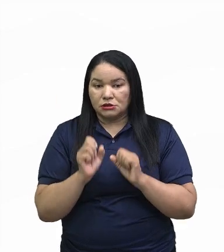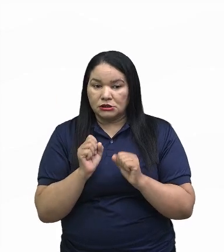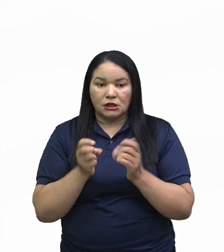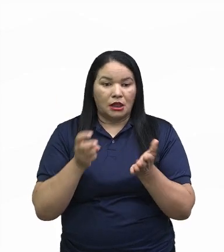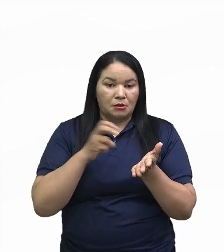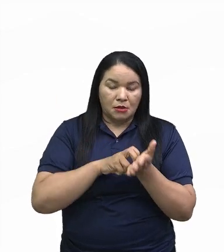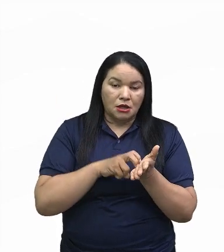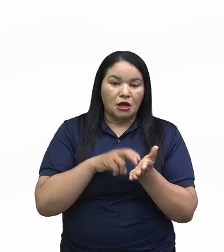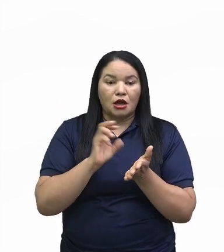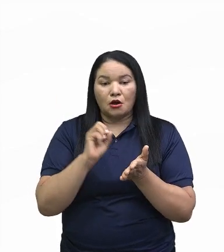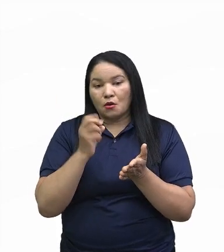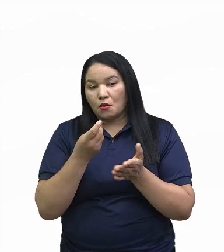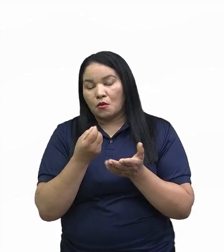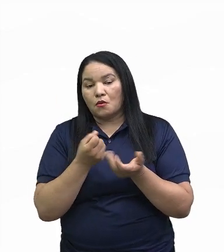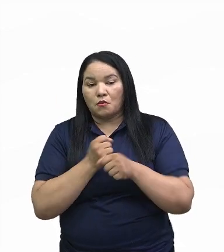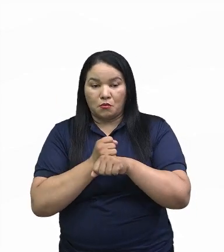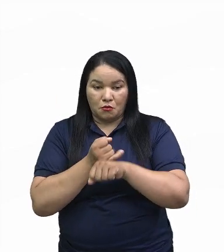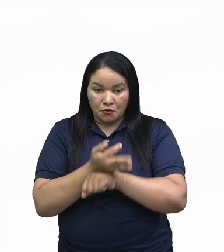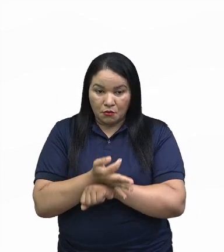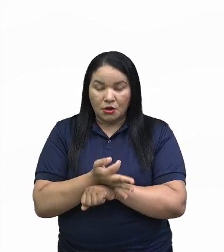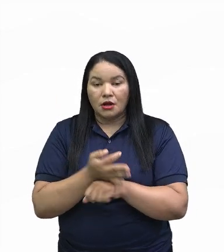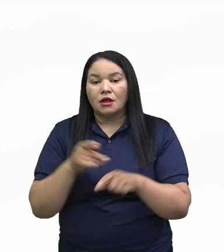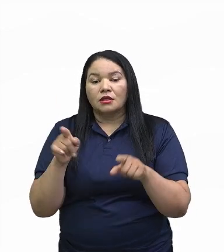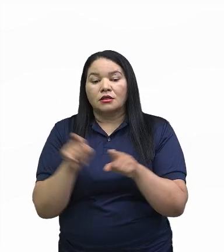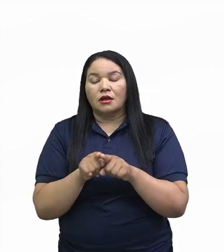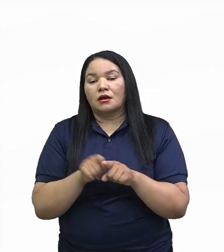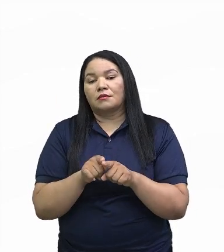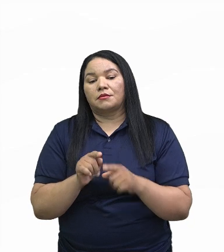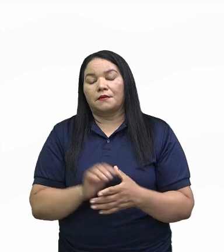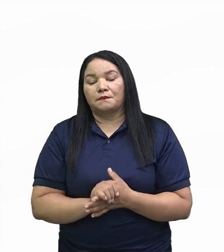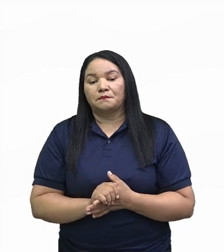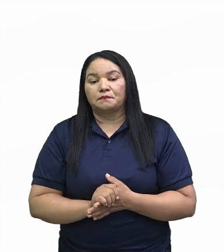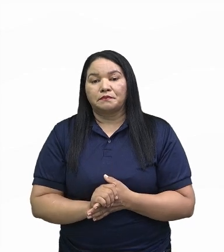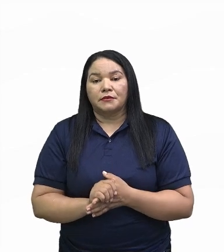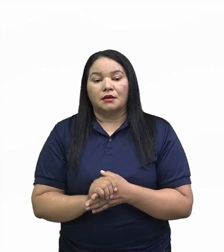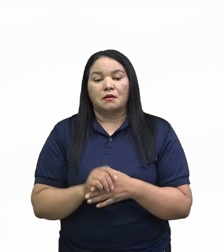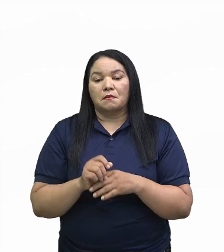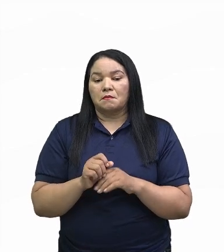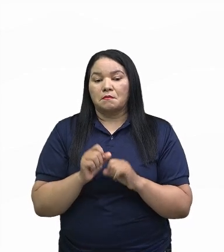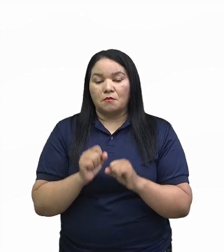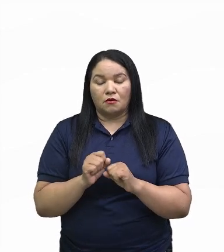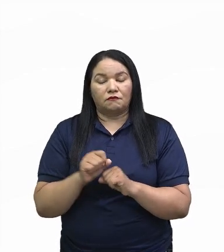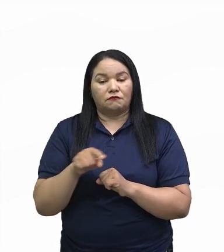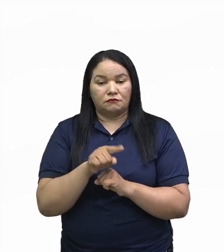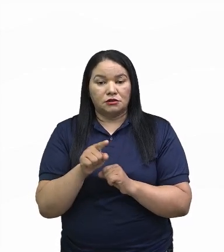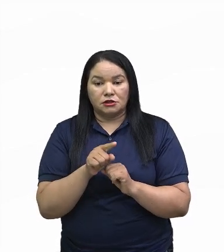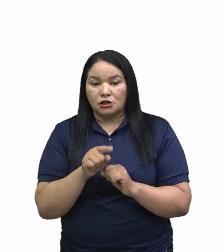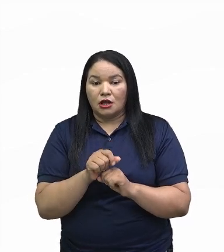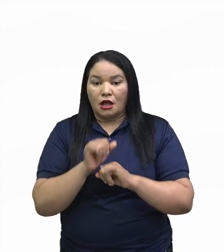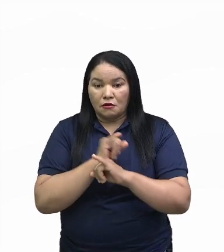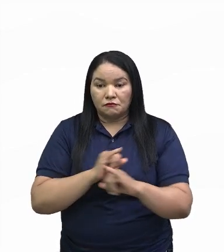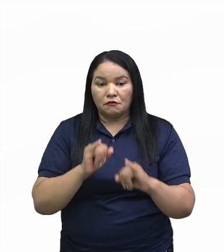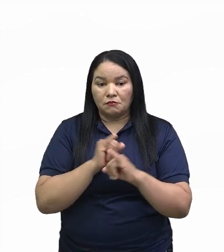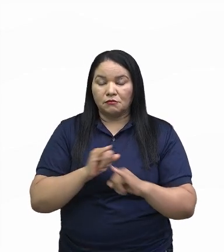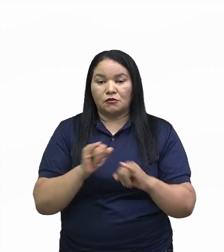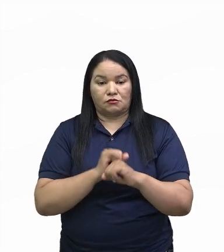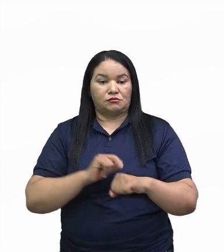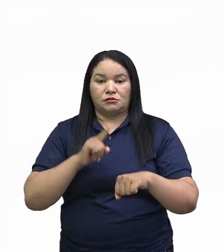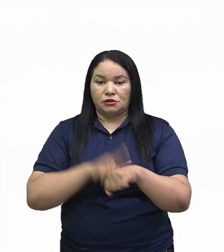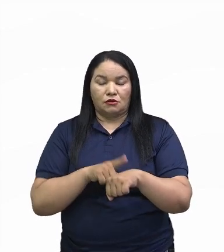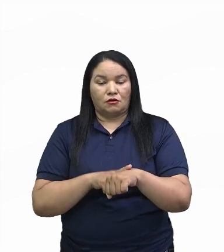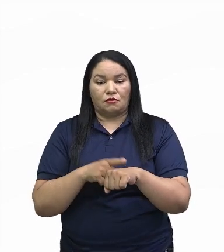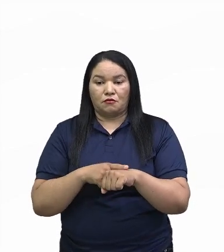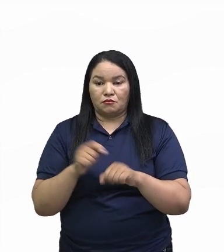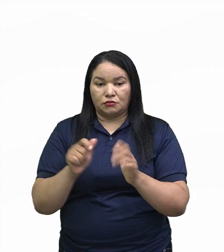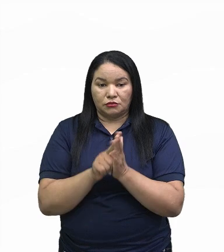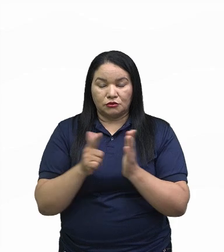ocorreram no período da madrugada, você já está sendo atualizado no momento que você vai assistir